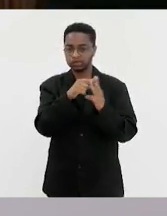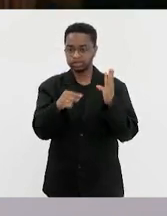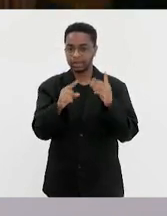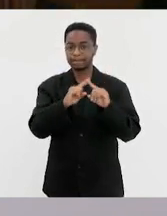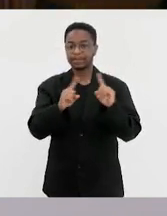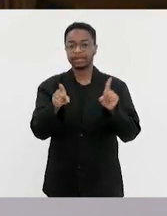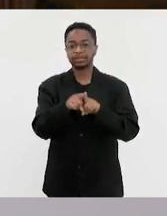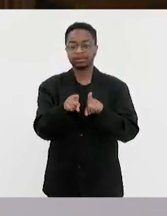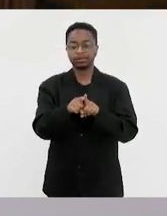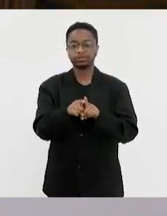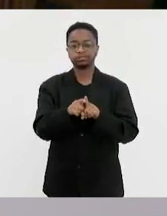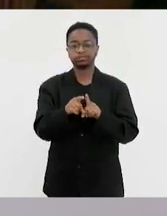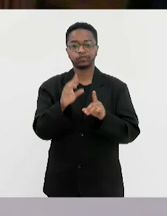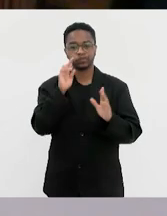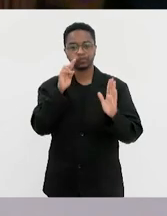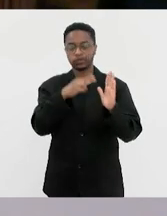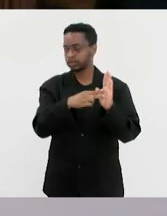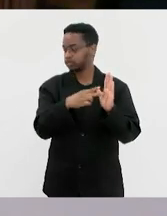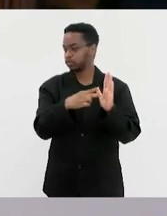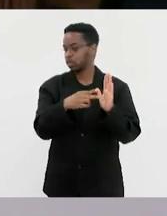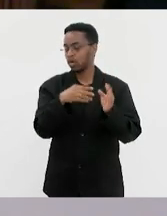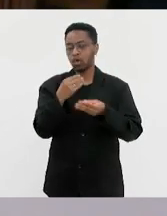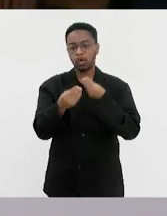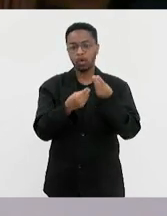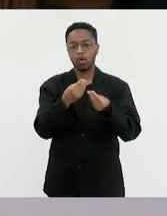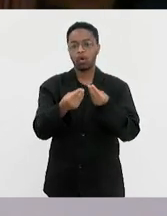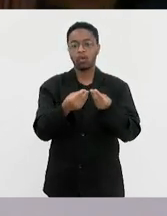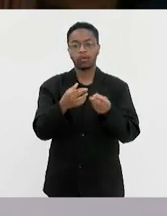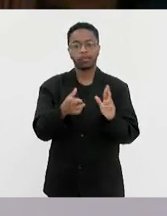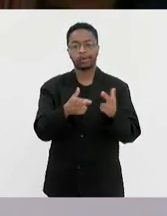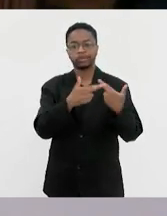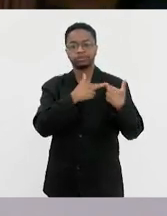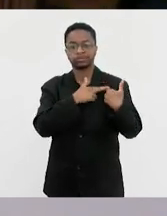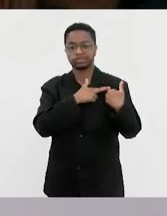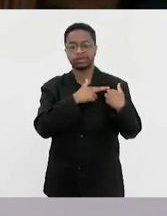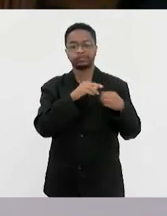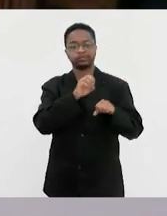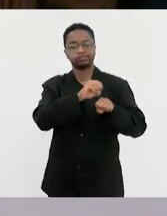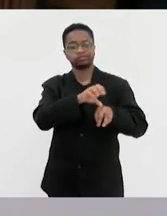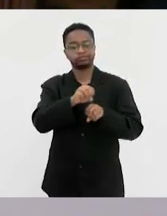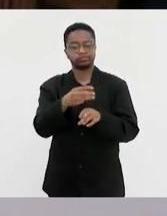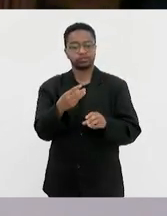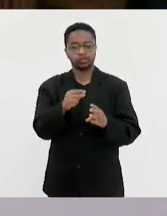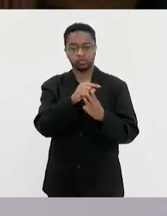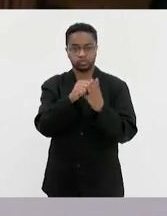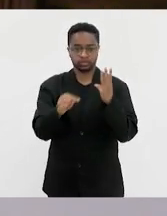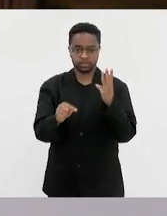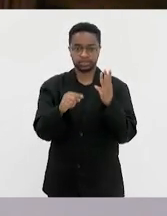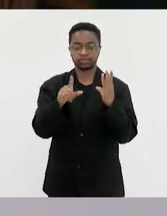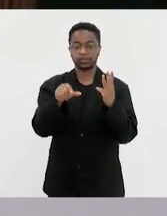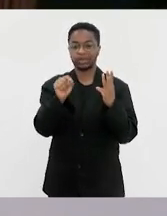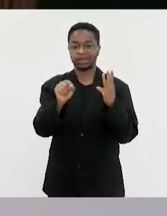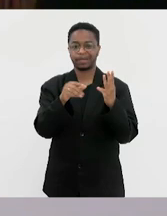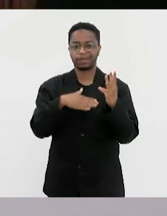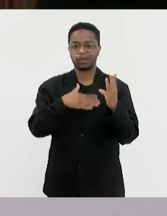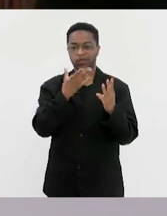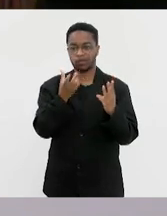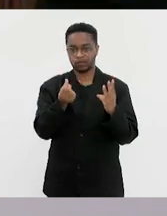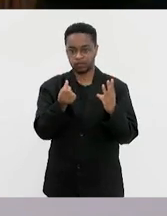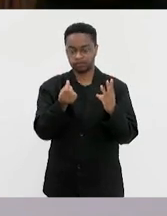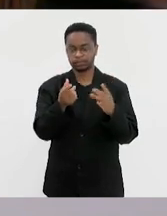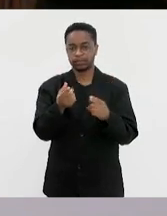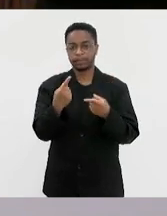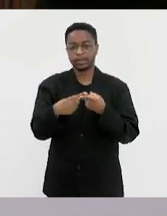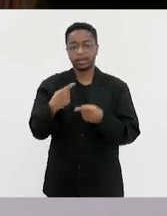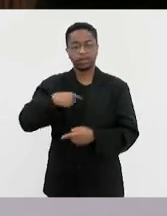pela formação do caráter e da personalidade desses 3, que é me espelhar no meu avô. Eu lembro,